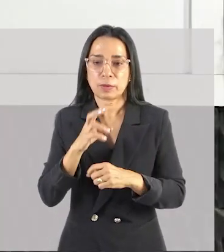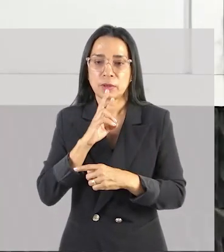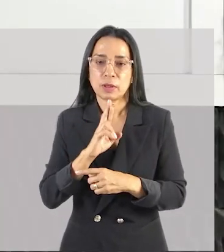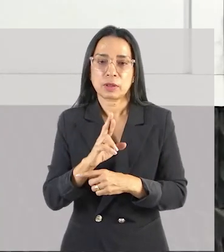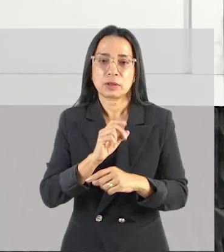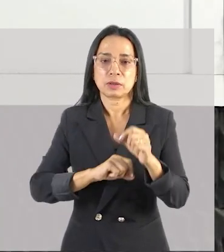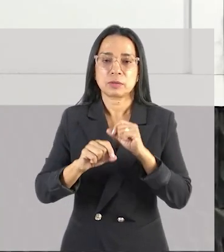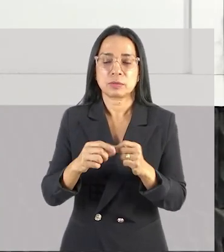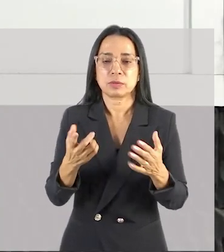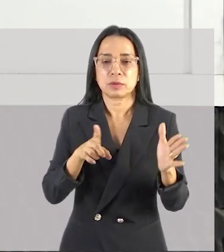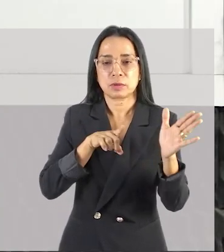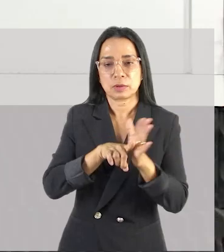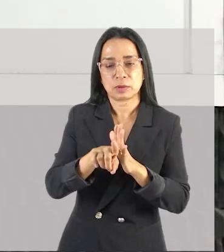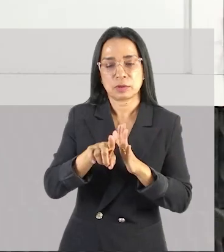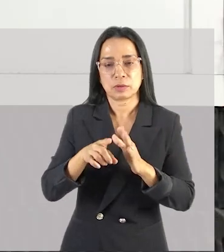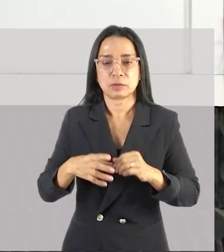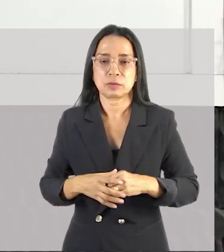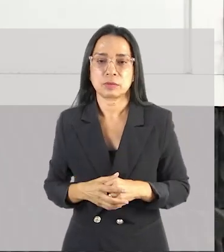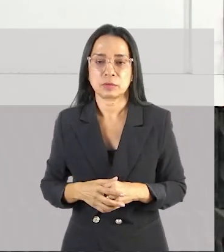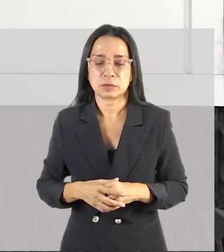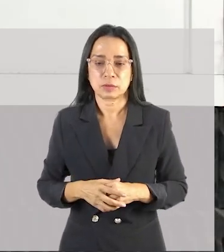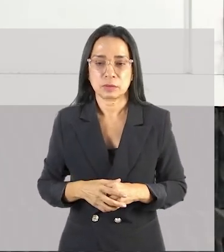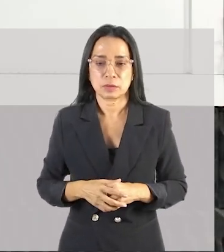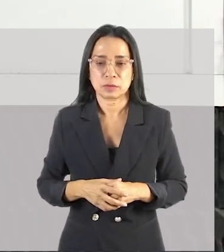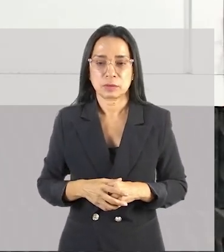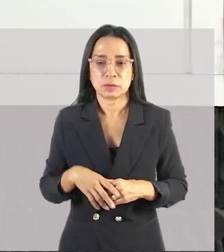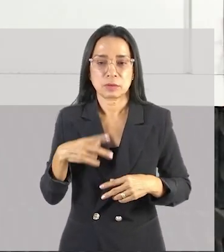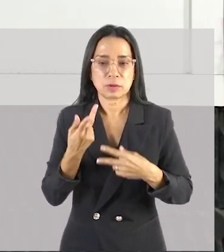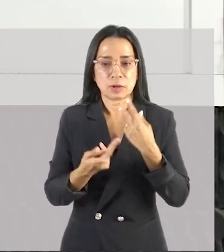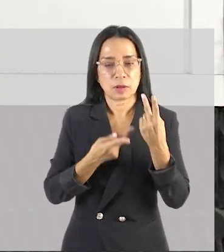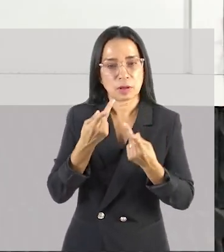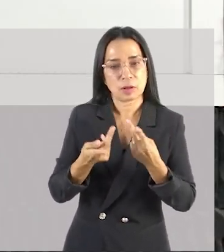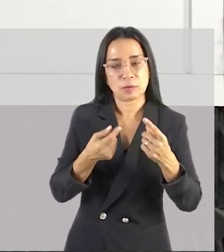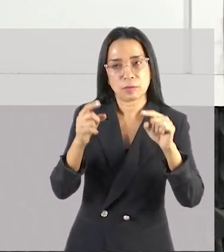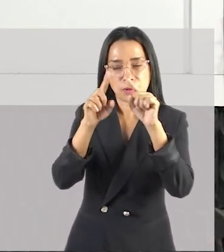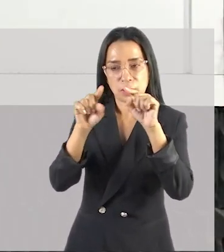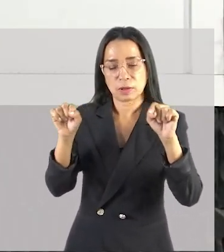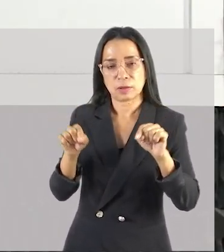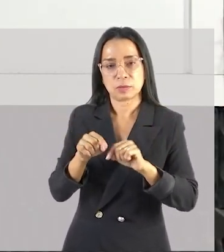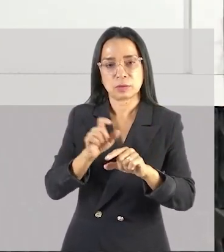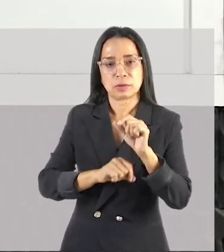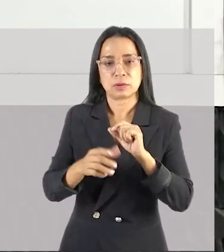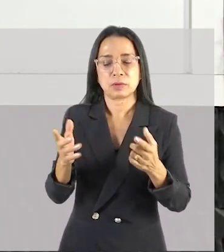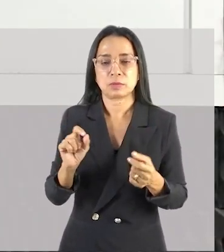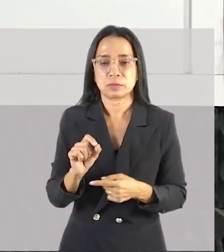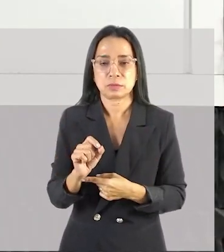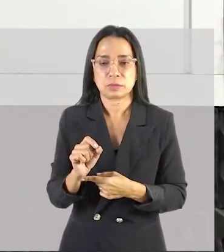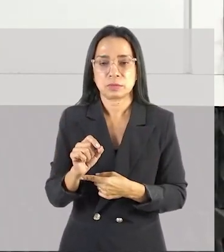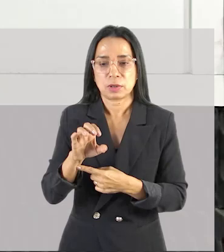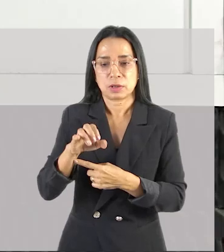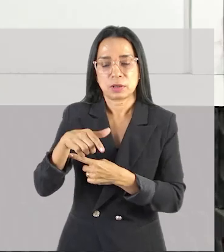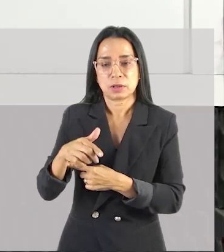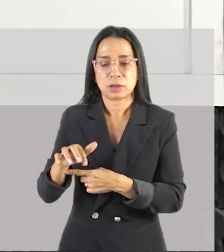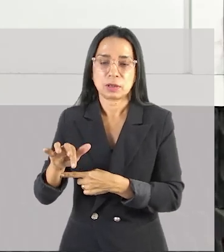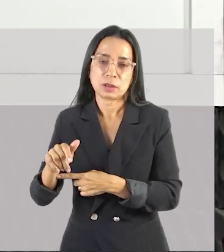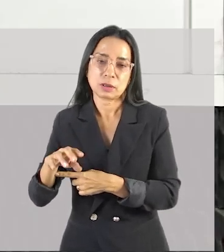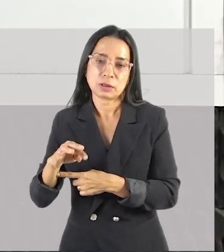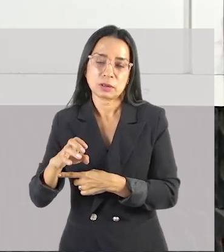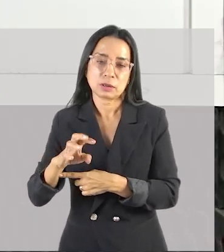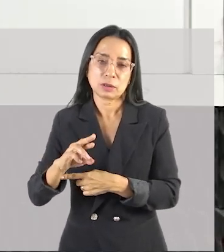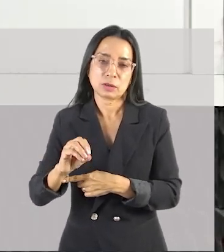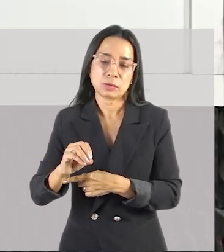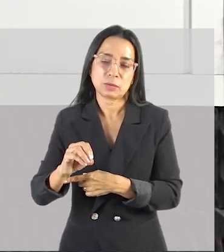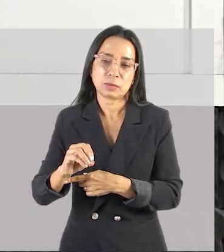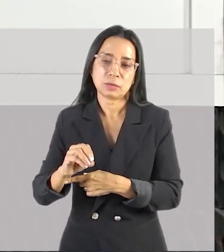responder essa questão. Tá? Então ele fala que esse triângulo é um triângulo equilátero, lados